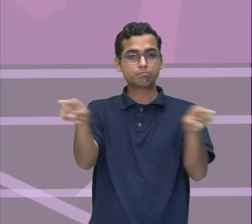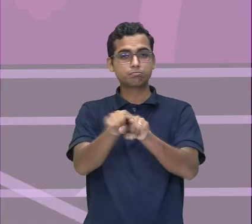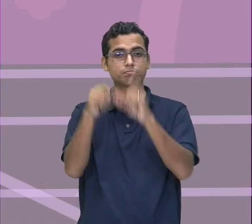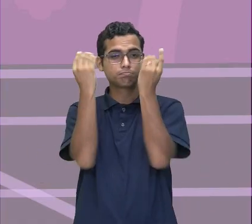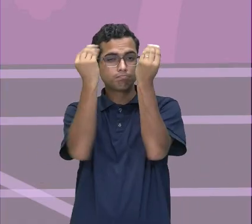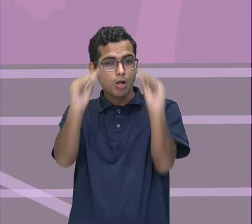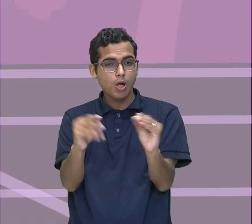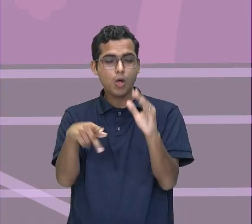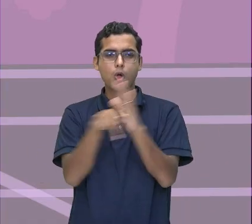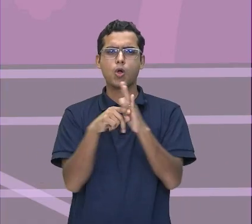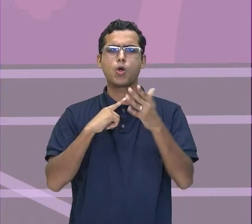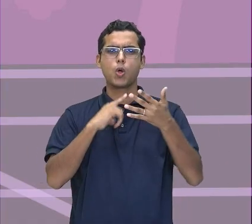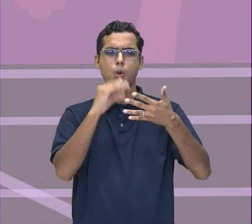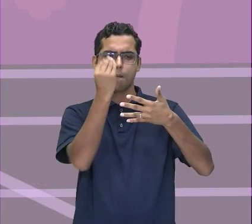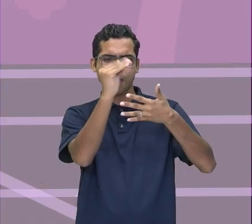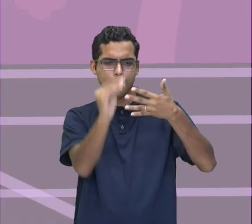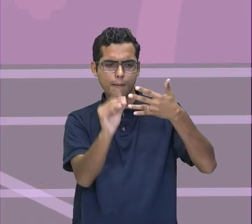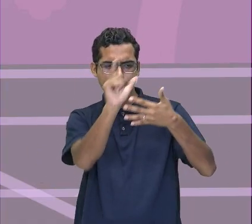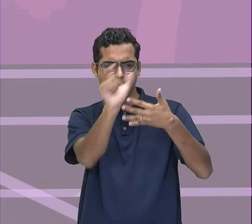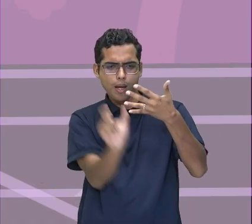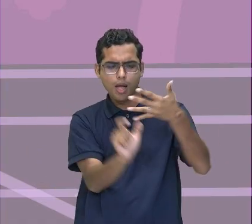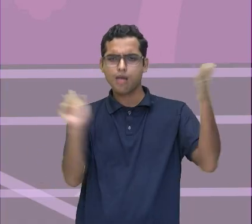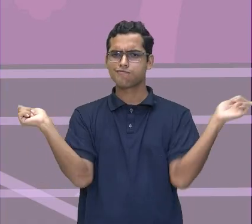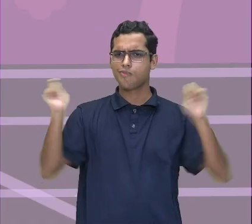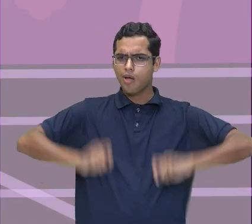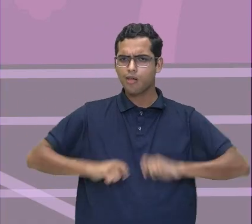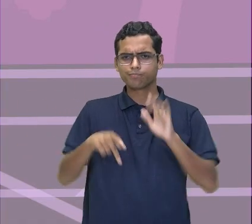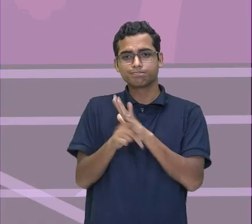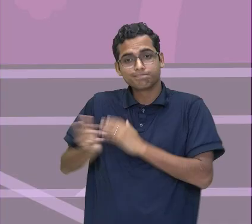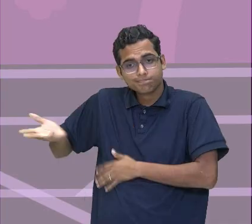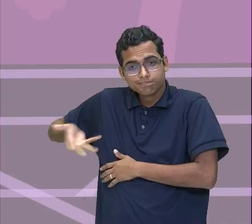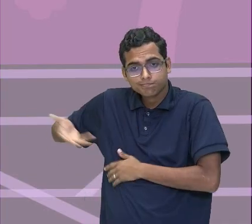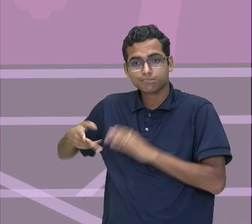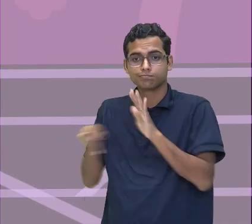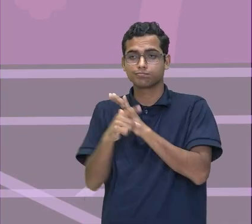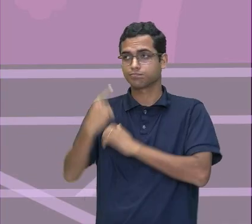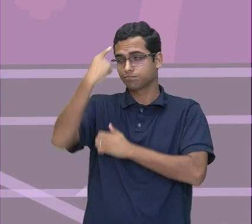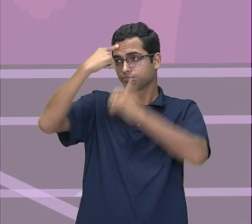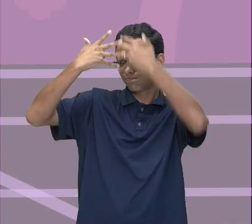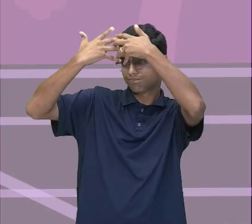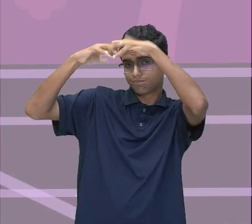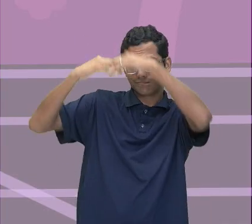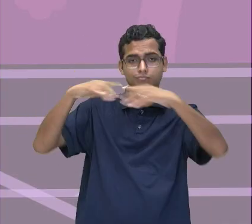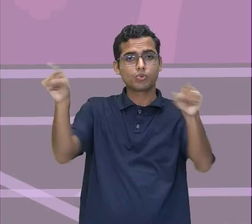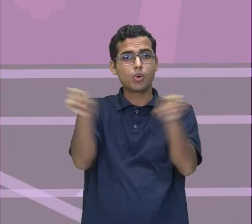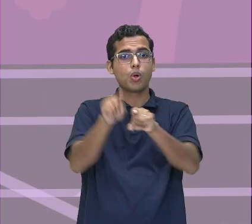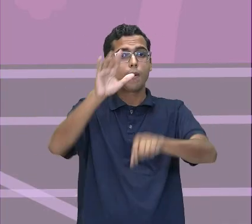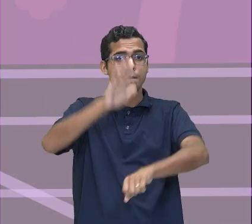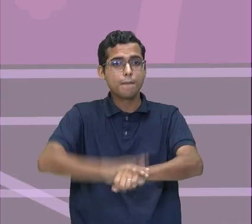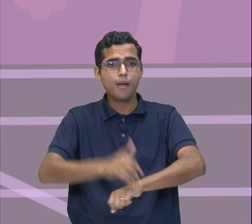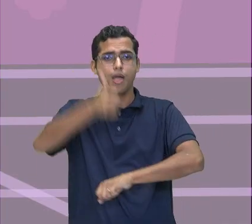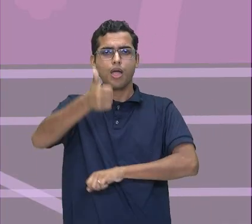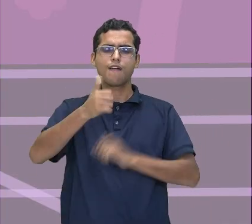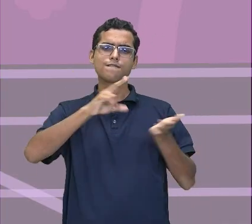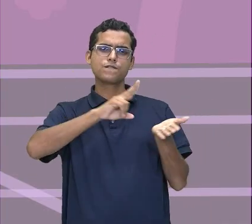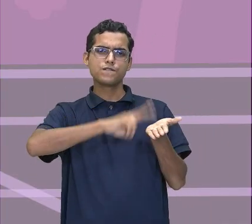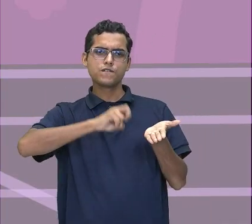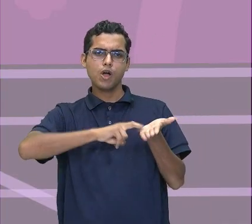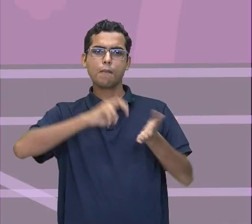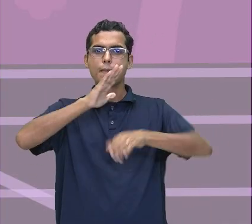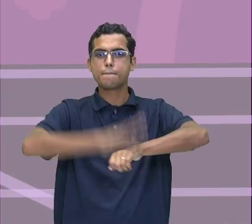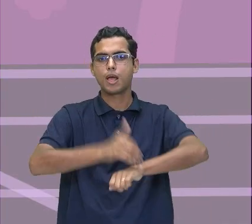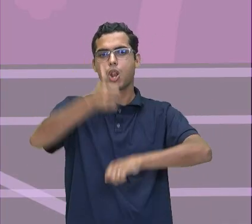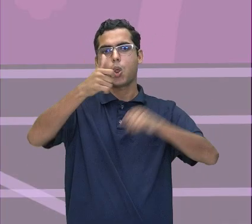palavras, ela vai estimular essa capacidade, essa agilidade mental. Além disso, vai melhorar também o vocabulário, vai